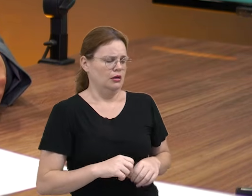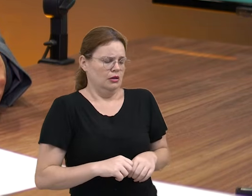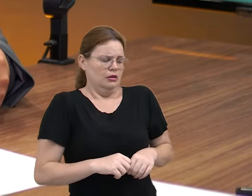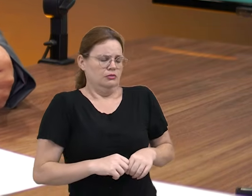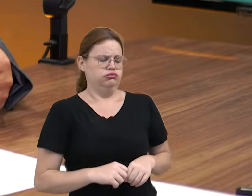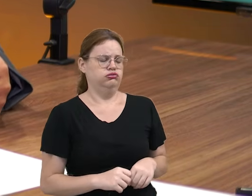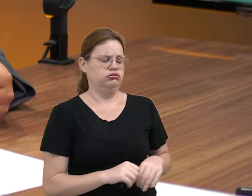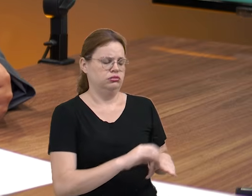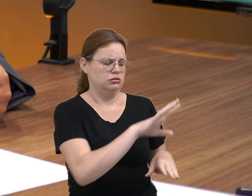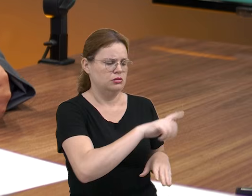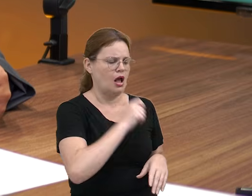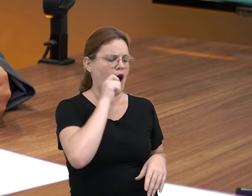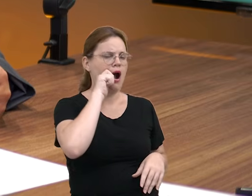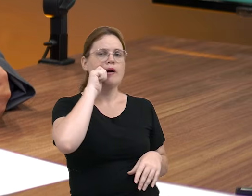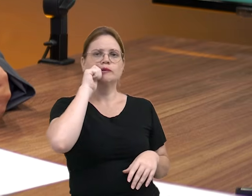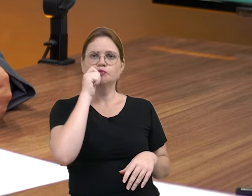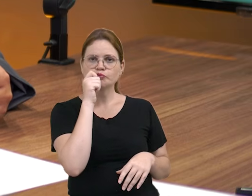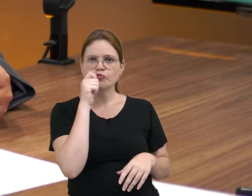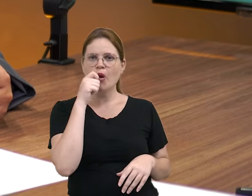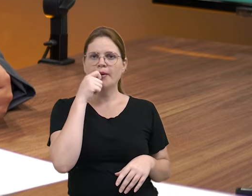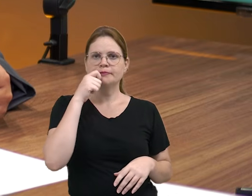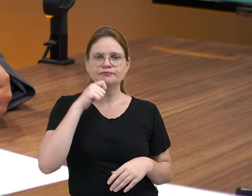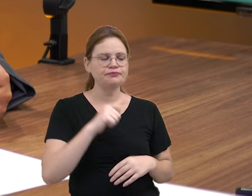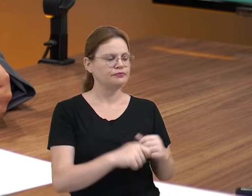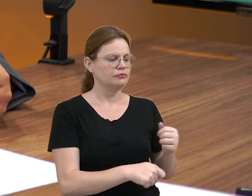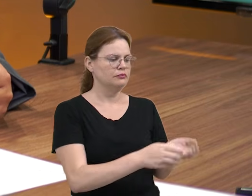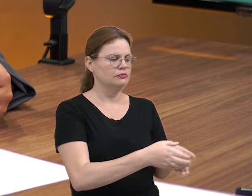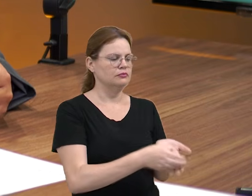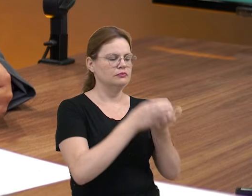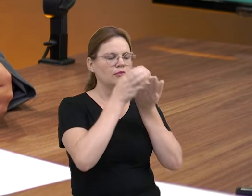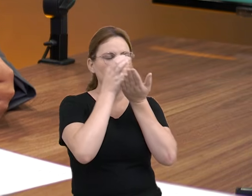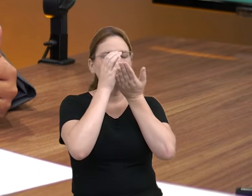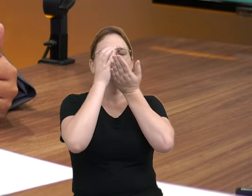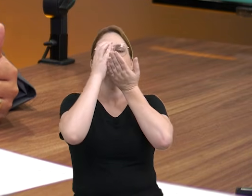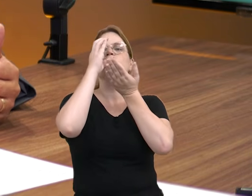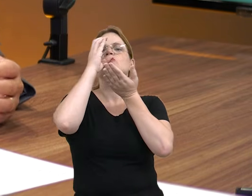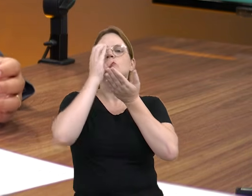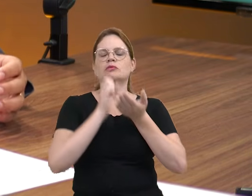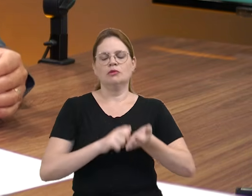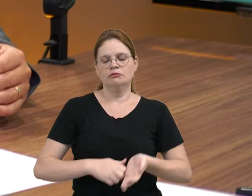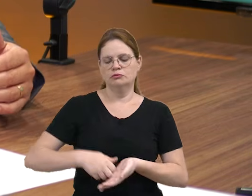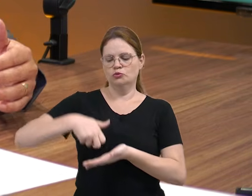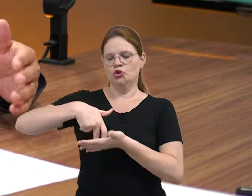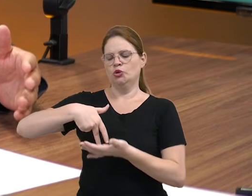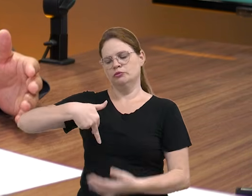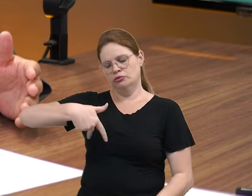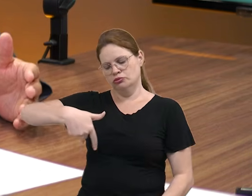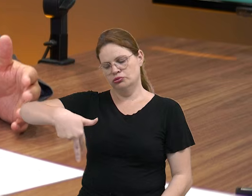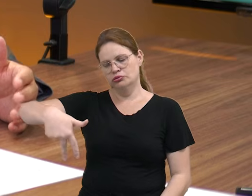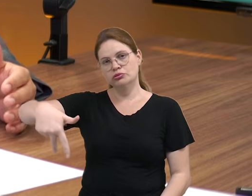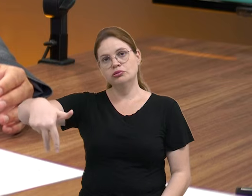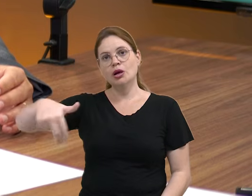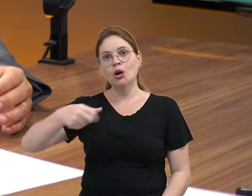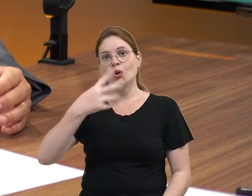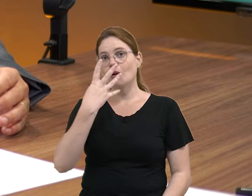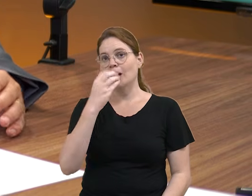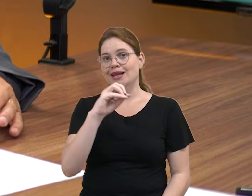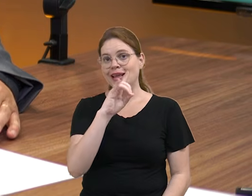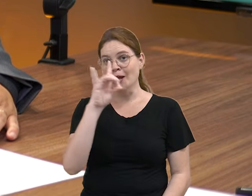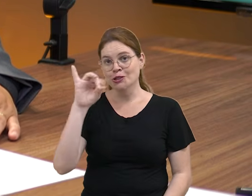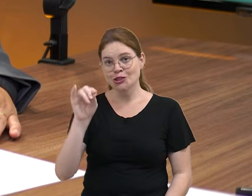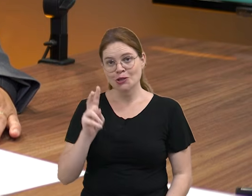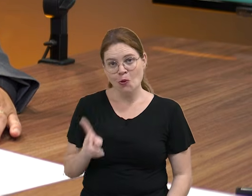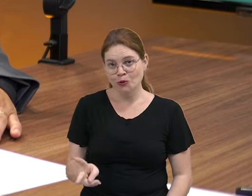alimento sustentou, um caminho ali extenso, 40 dias, e ele seguiu.